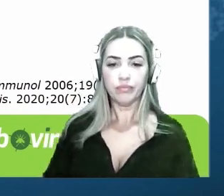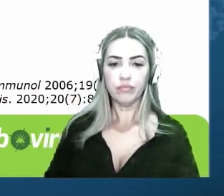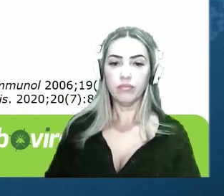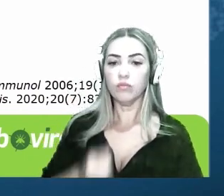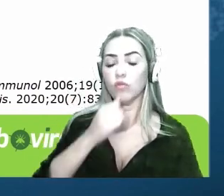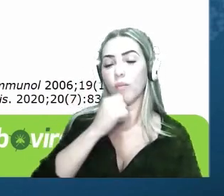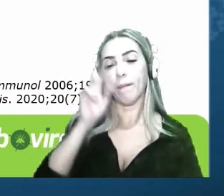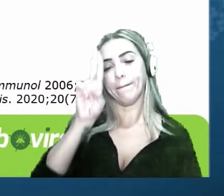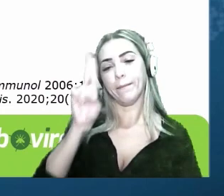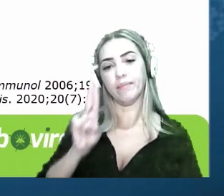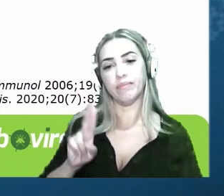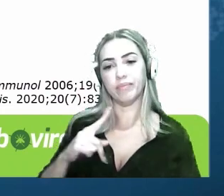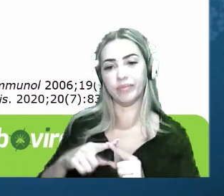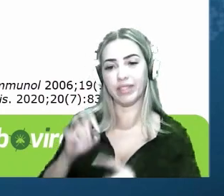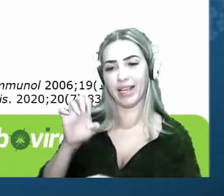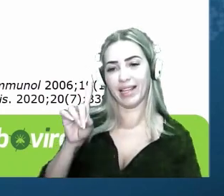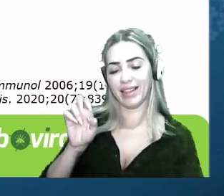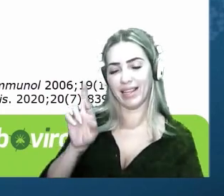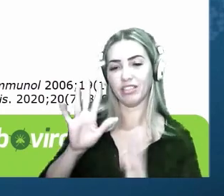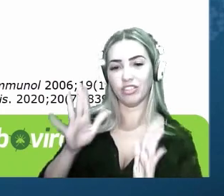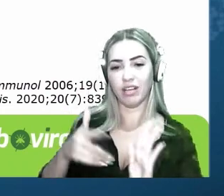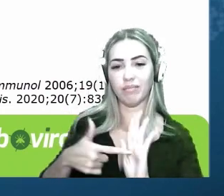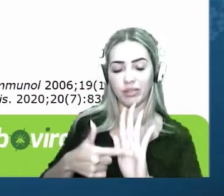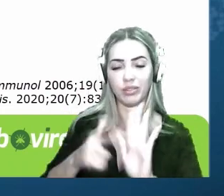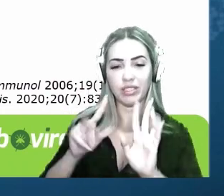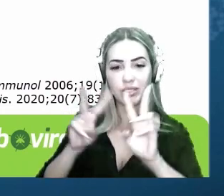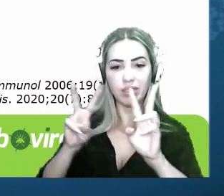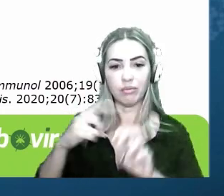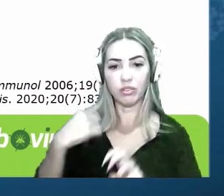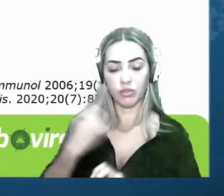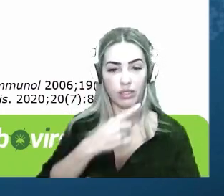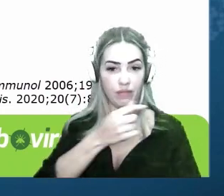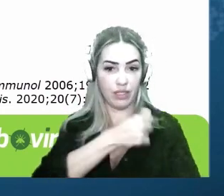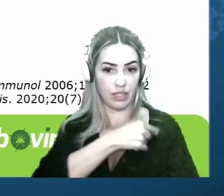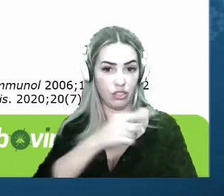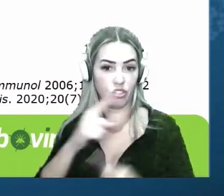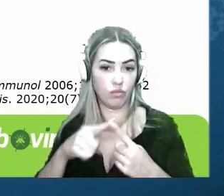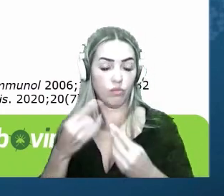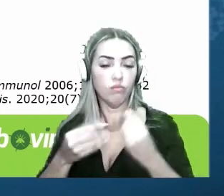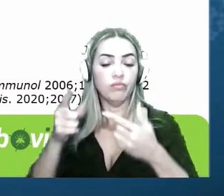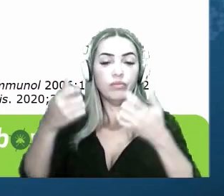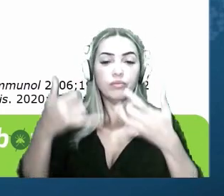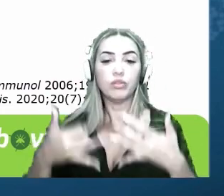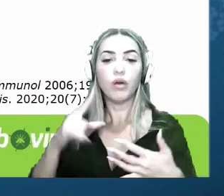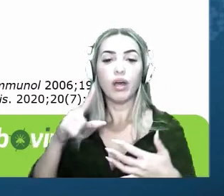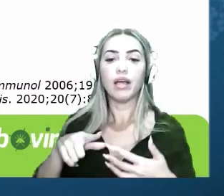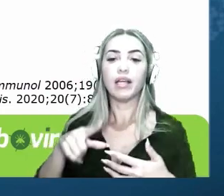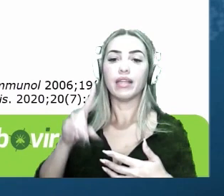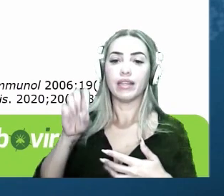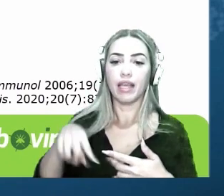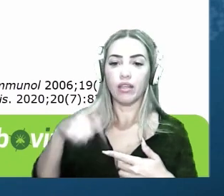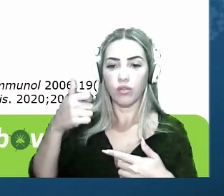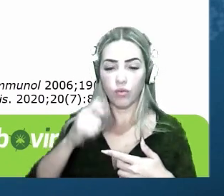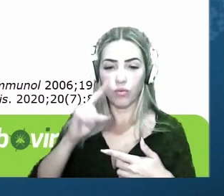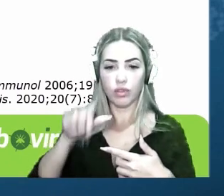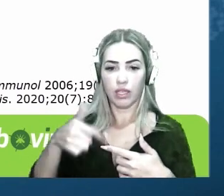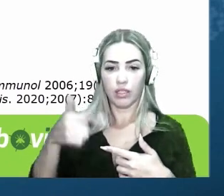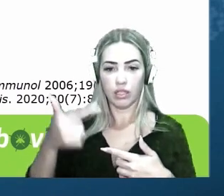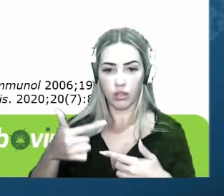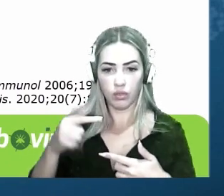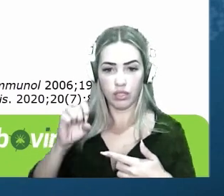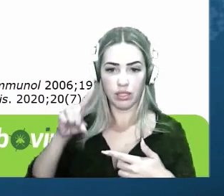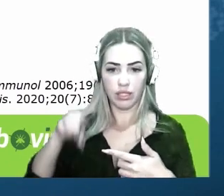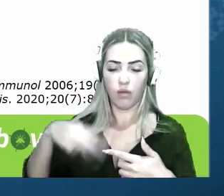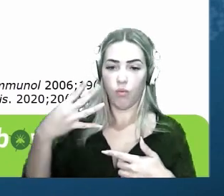Éder já apresentou um pouquinho a nossa vacina. Então, como ele falou, é o DEN1, o DEN3 e o DEN4 inteiros, e um DEN2,